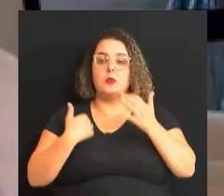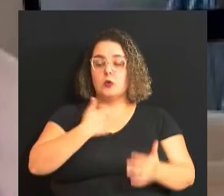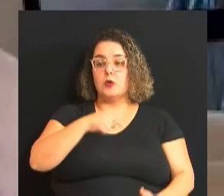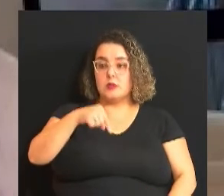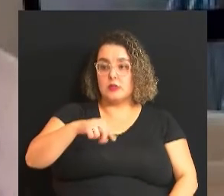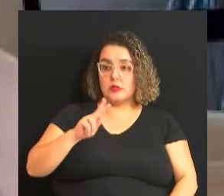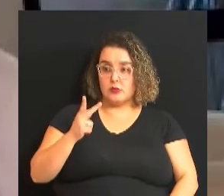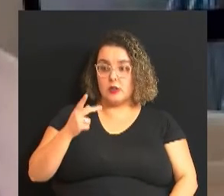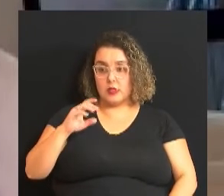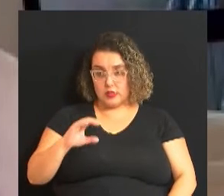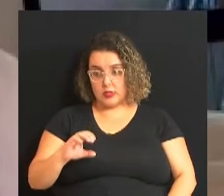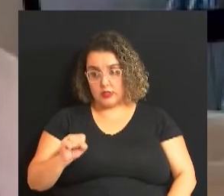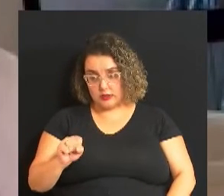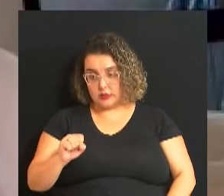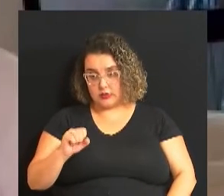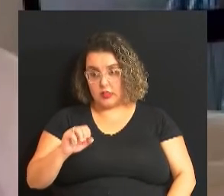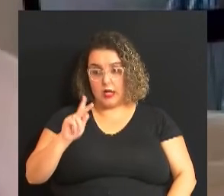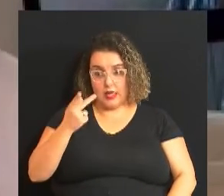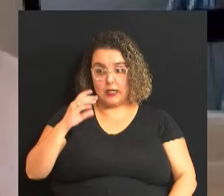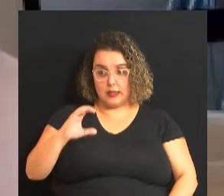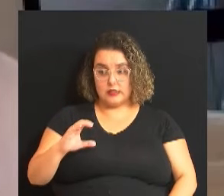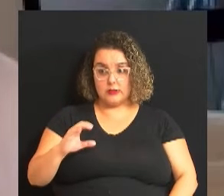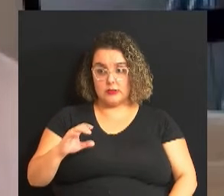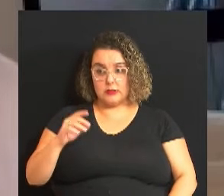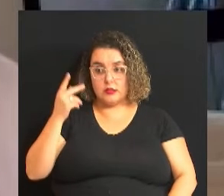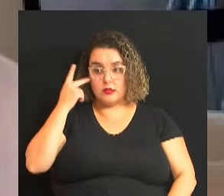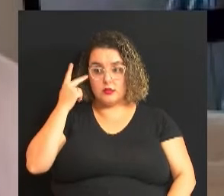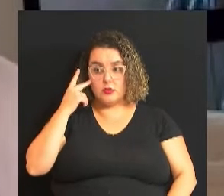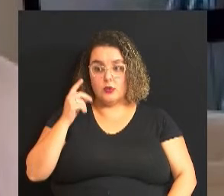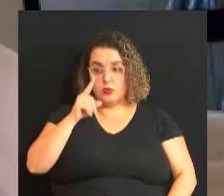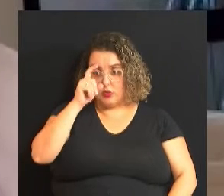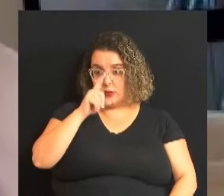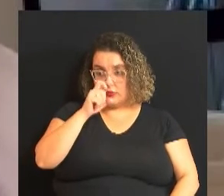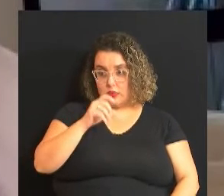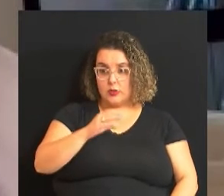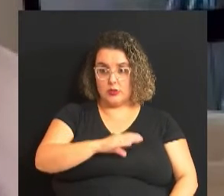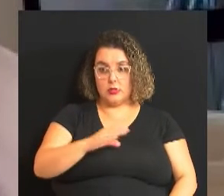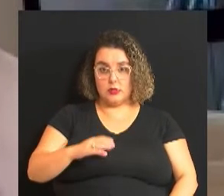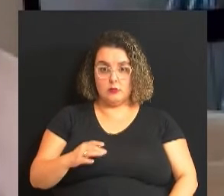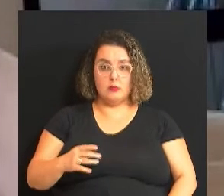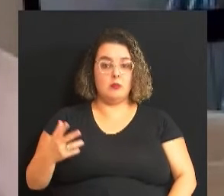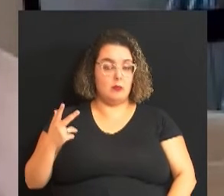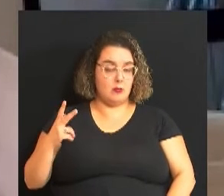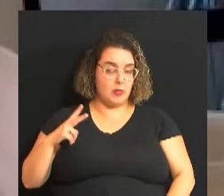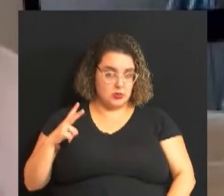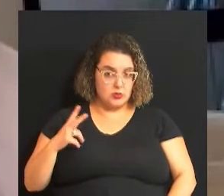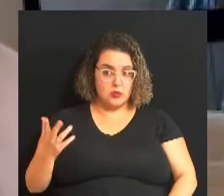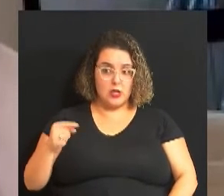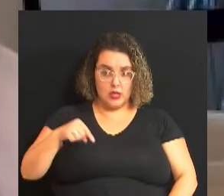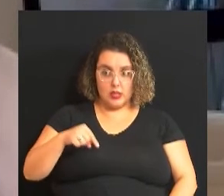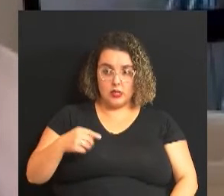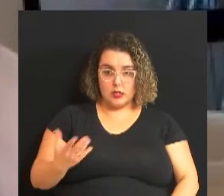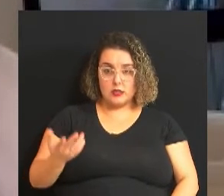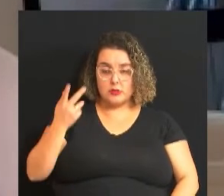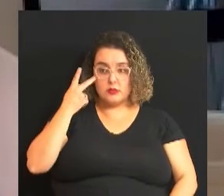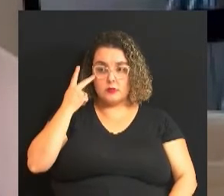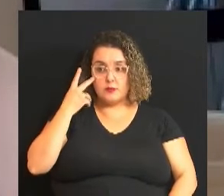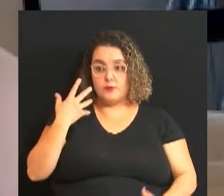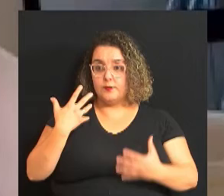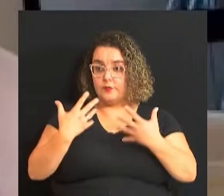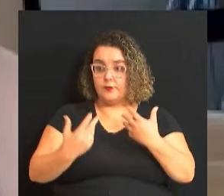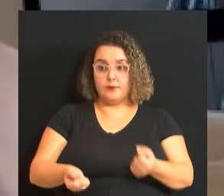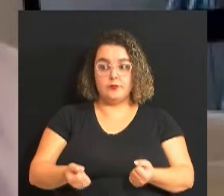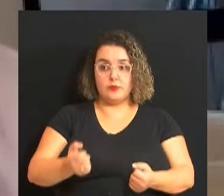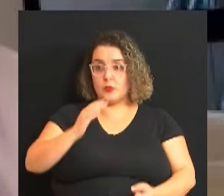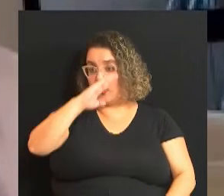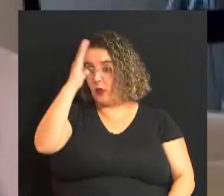HC, aqui em São Paulo, eu trabalho no Hospital das Clínicas e trabalho em clínica privada, nós do HC em São Paulo recebemos gente do Brasil